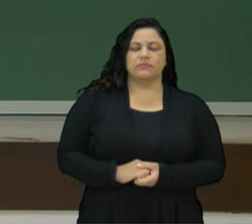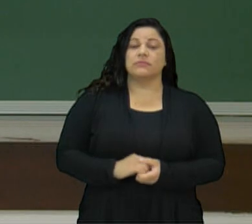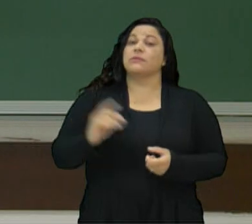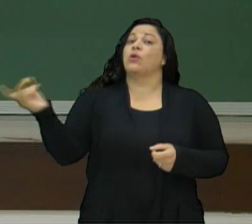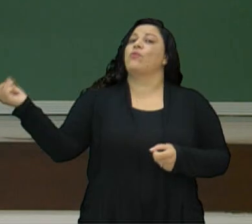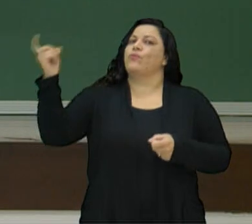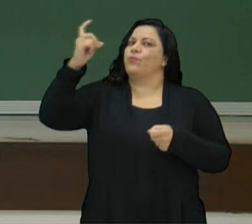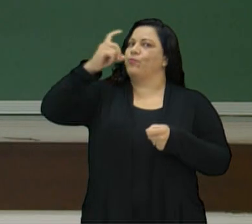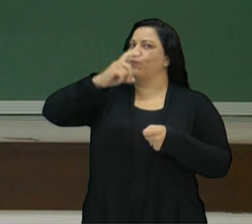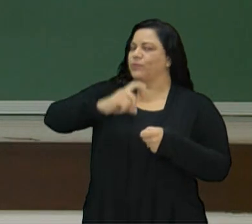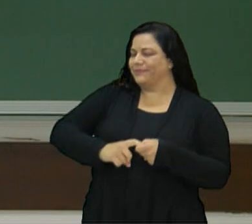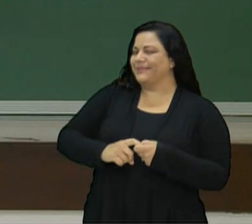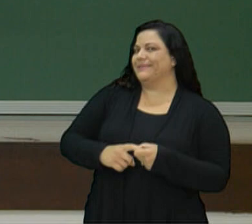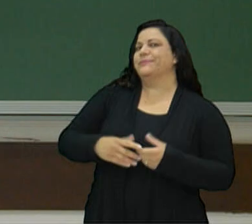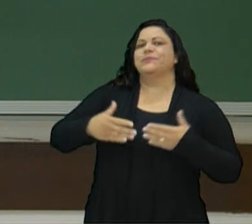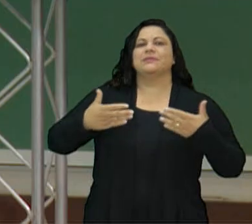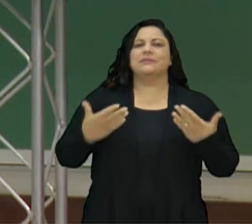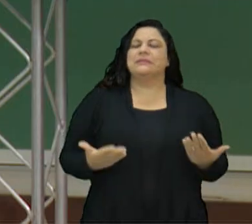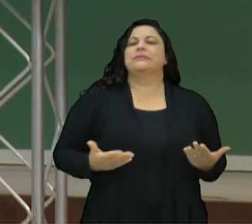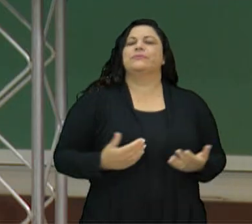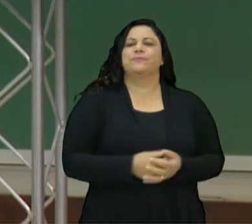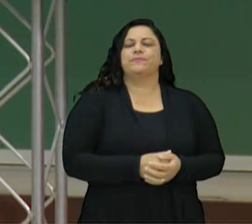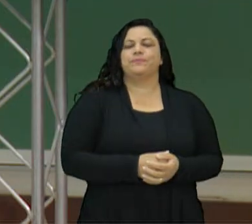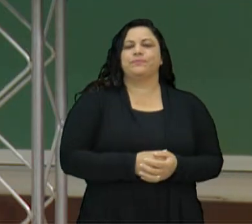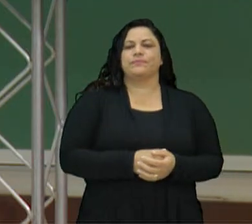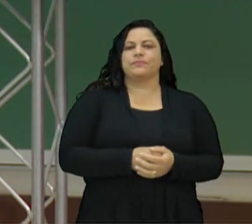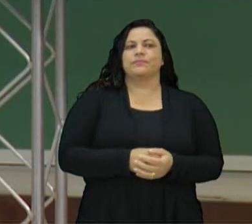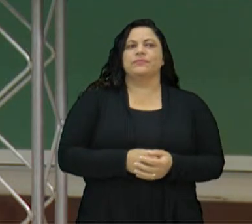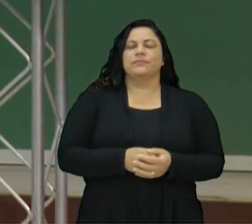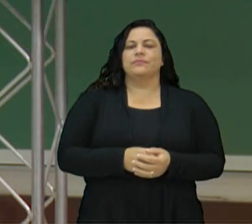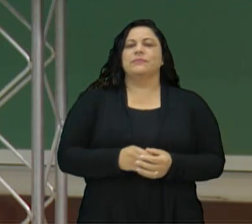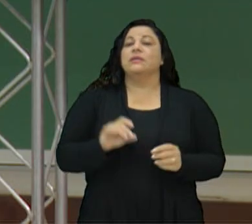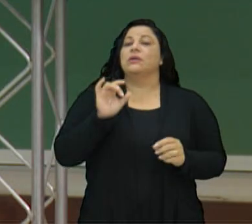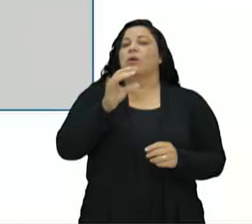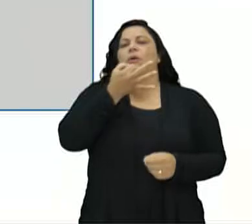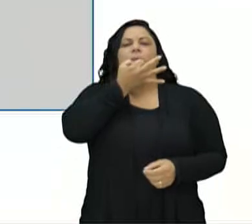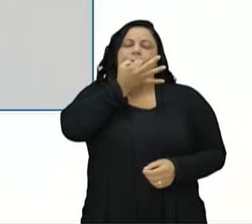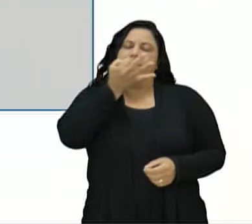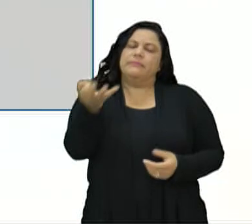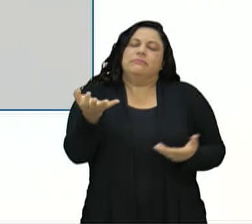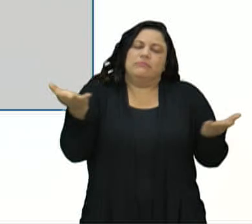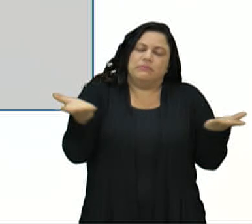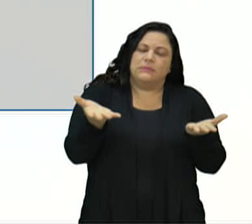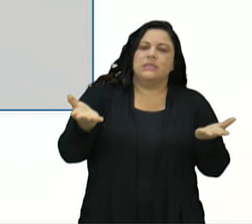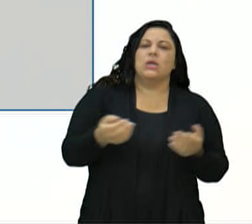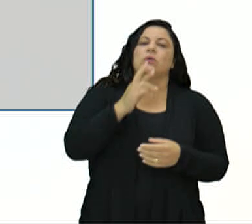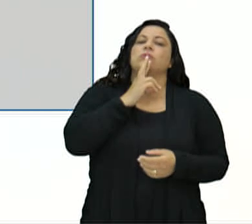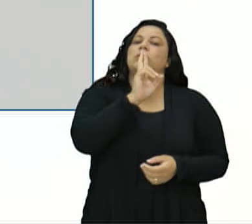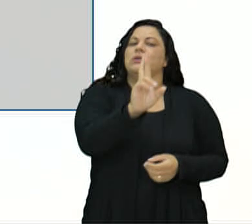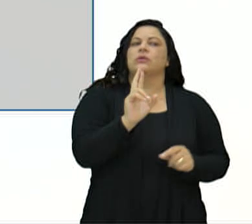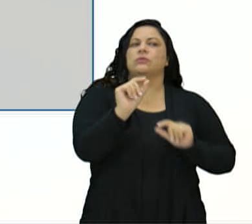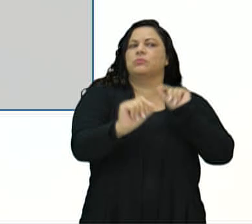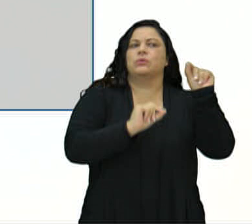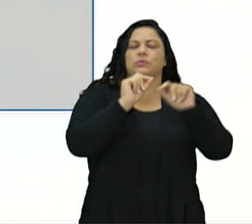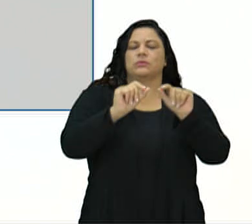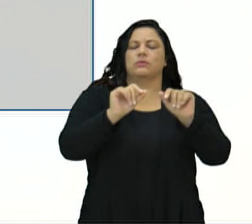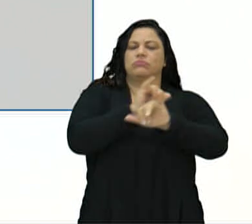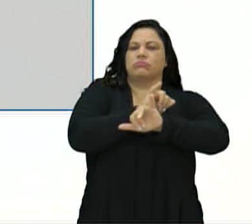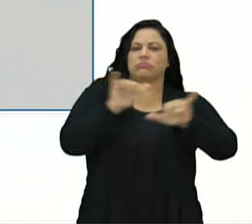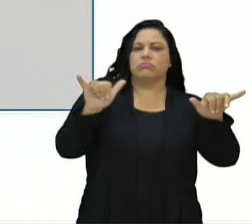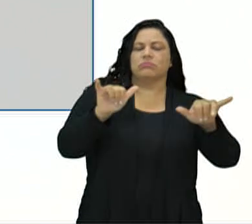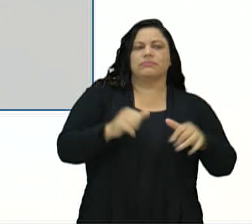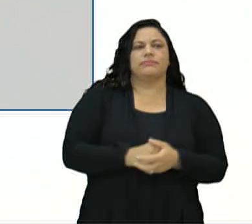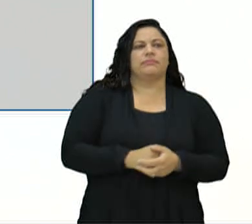Voltamos então, pessoal. Temos aqui uma sugestão de resposta, um anúncio, busco piso para comprar. Deve